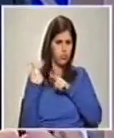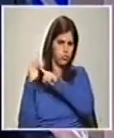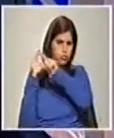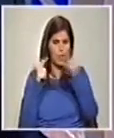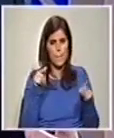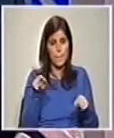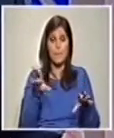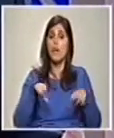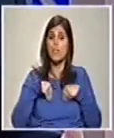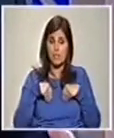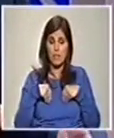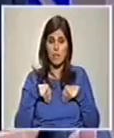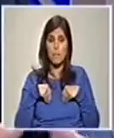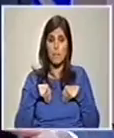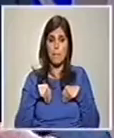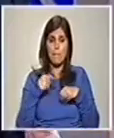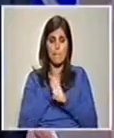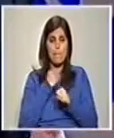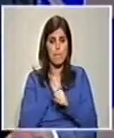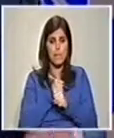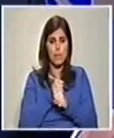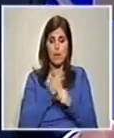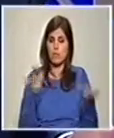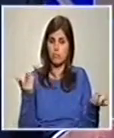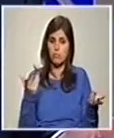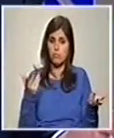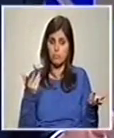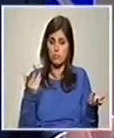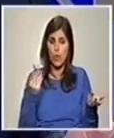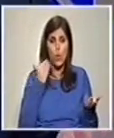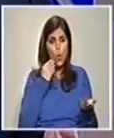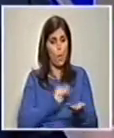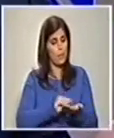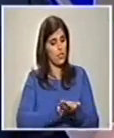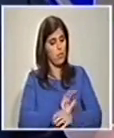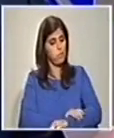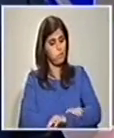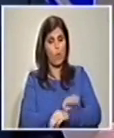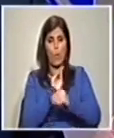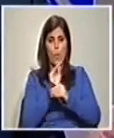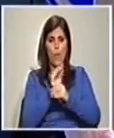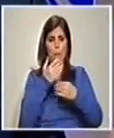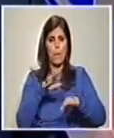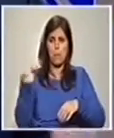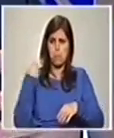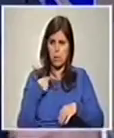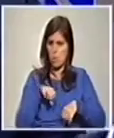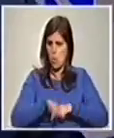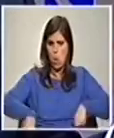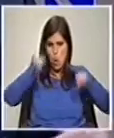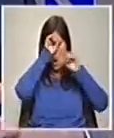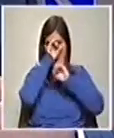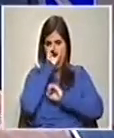isso é aceito e assumido, que é um trabalho que estamos a fazer enquanto administradores do banco, mas sem qualquer remuneração. Isso